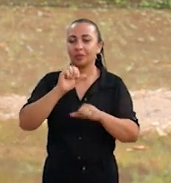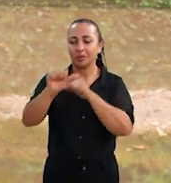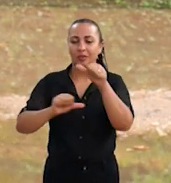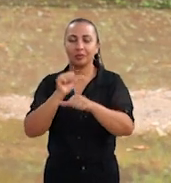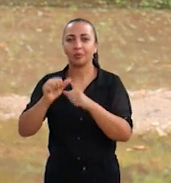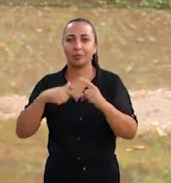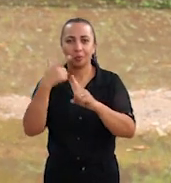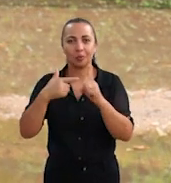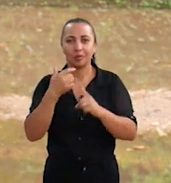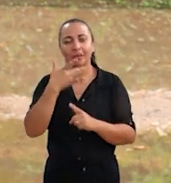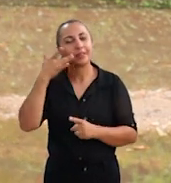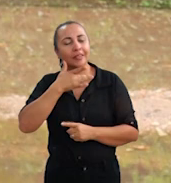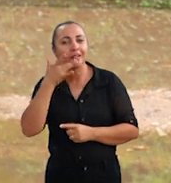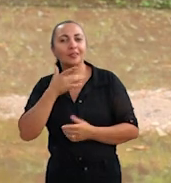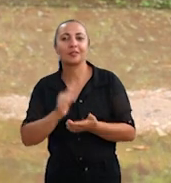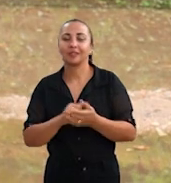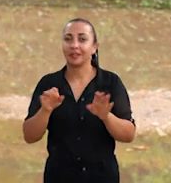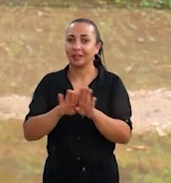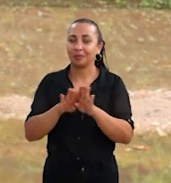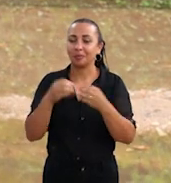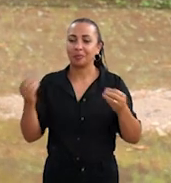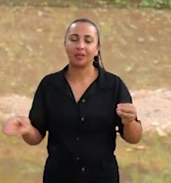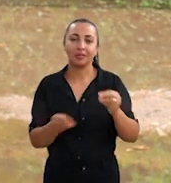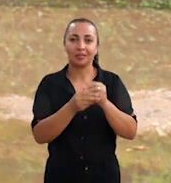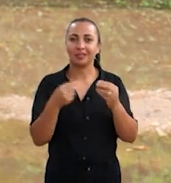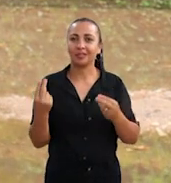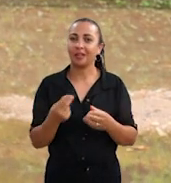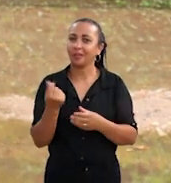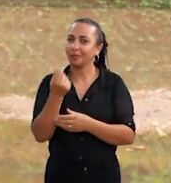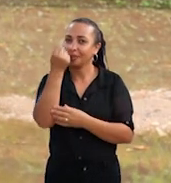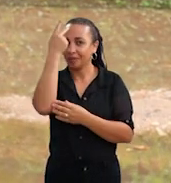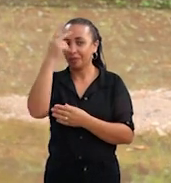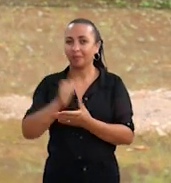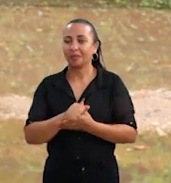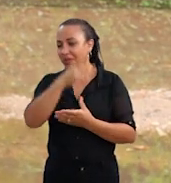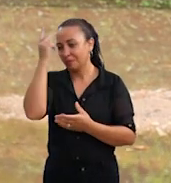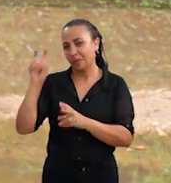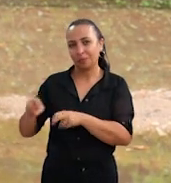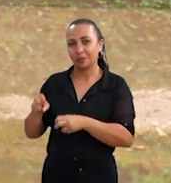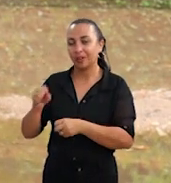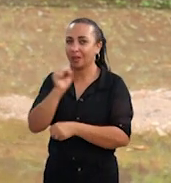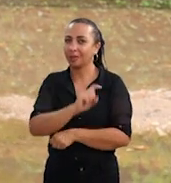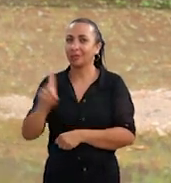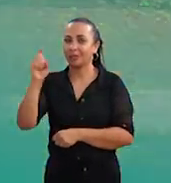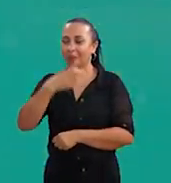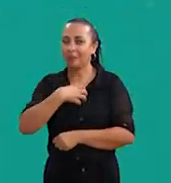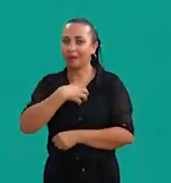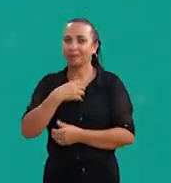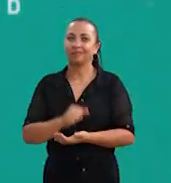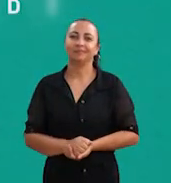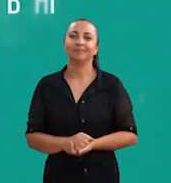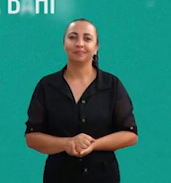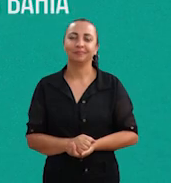um produto muito saboroso e que poderá agregar renda aos criadores do Sudoeste baiano. Vamos conhecer!